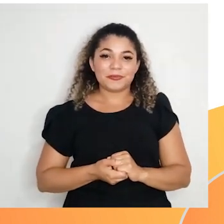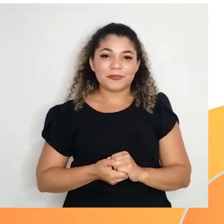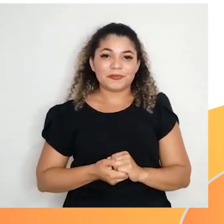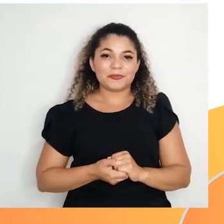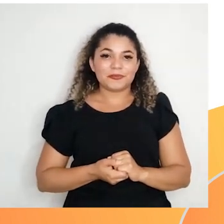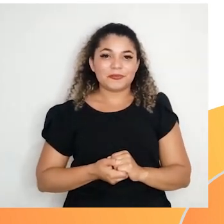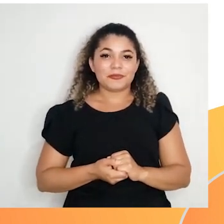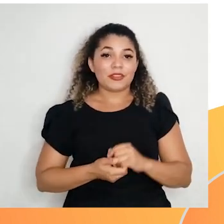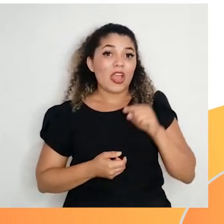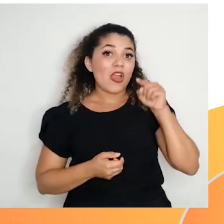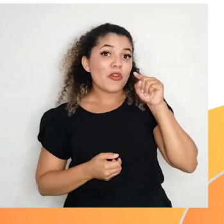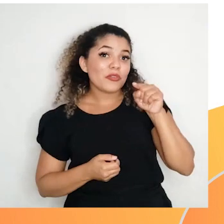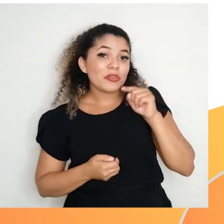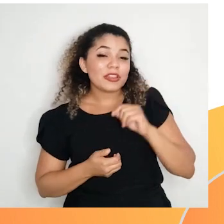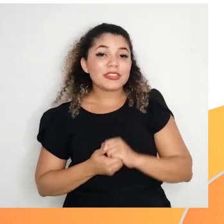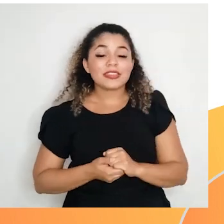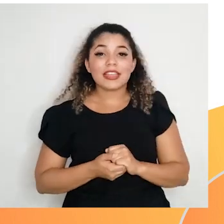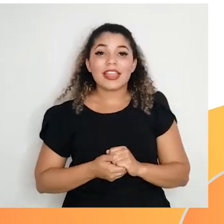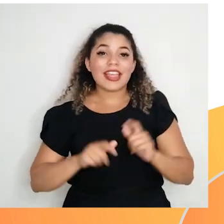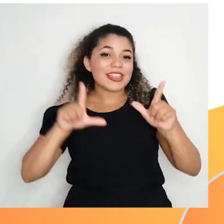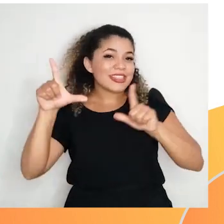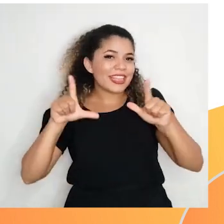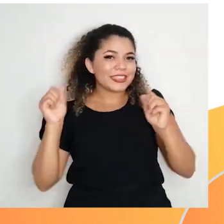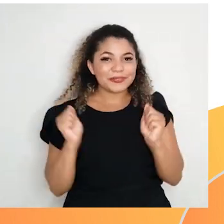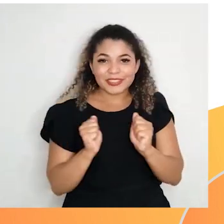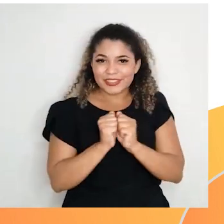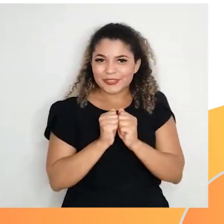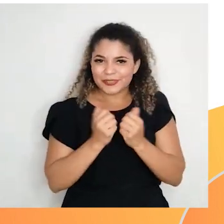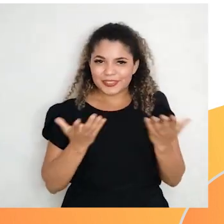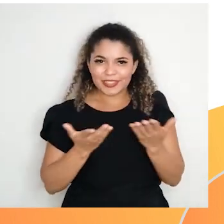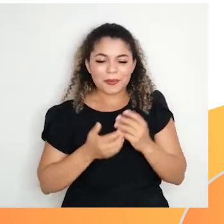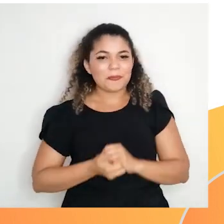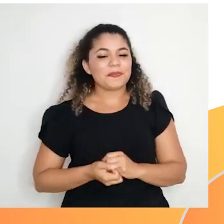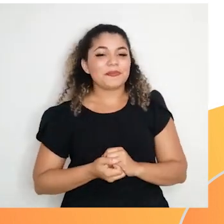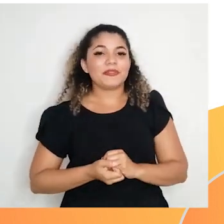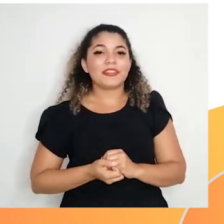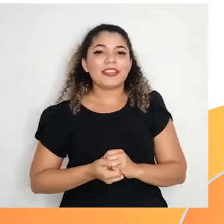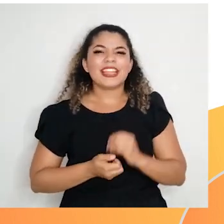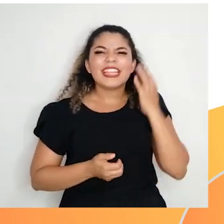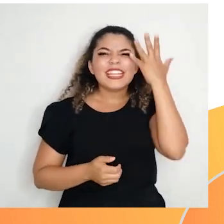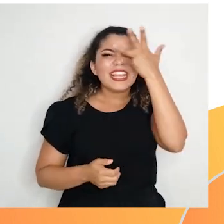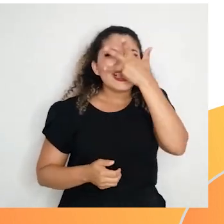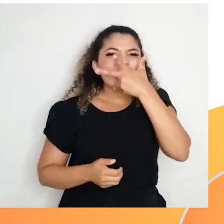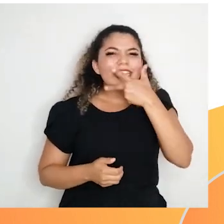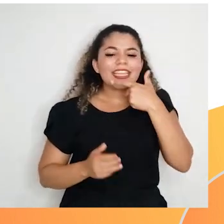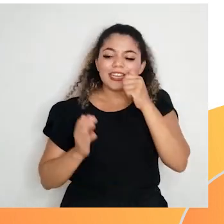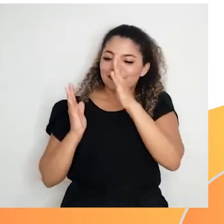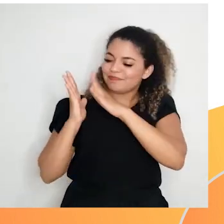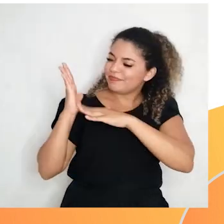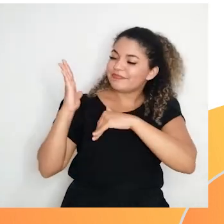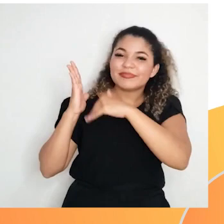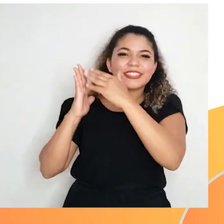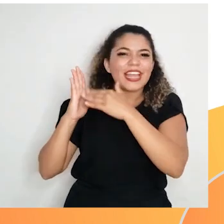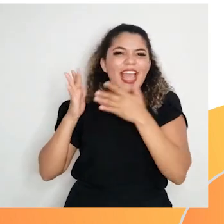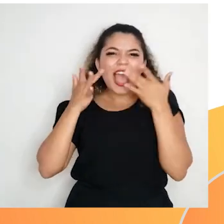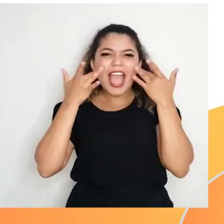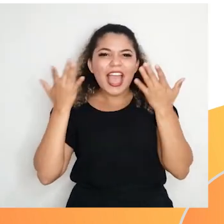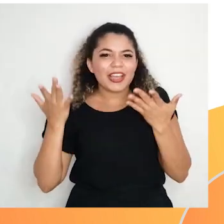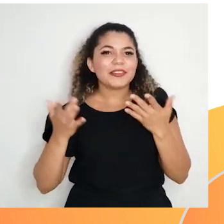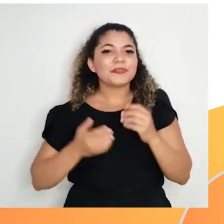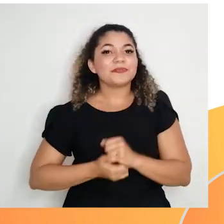E você na TV. Vejam bem, que linda obra de